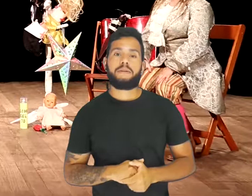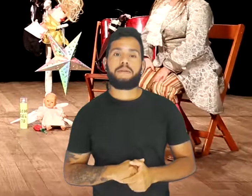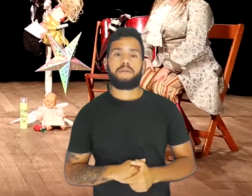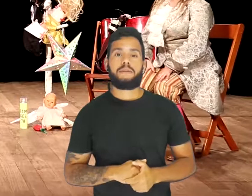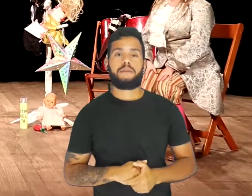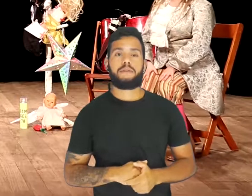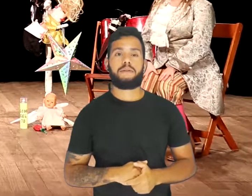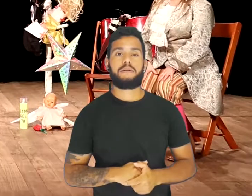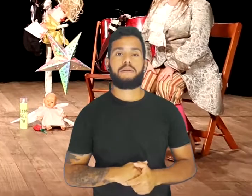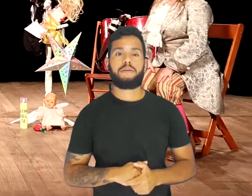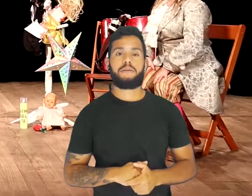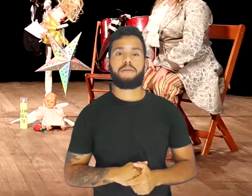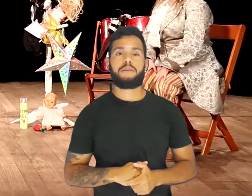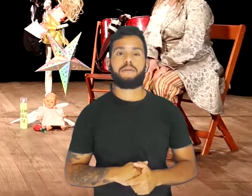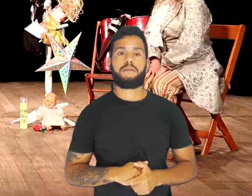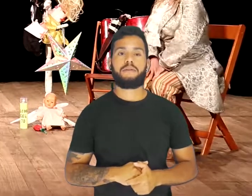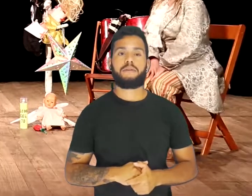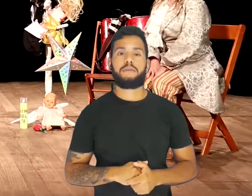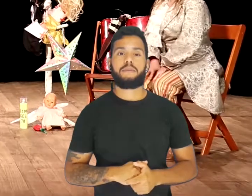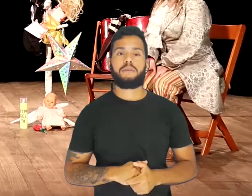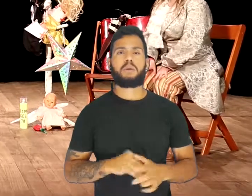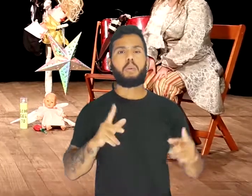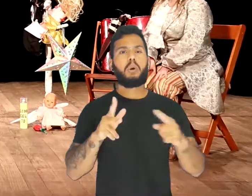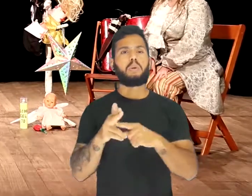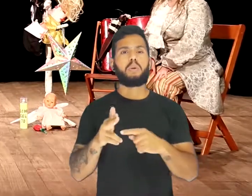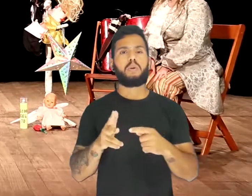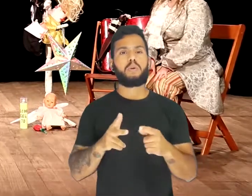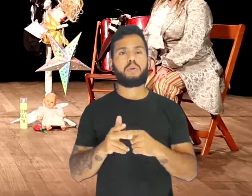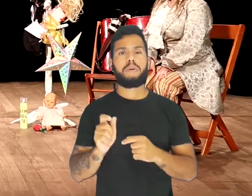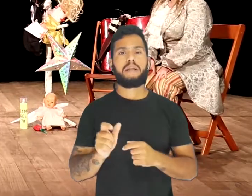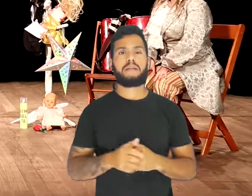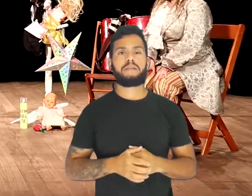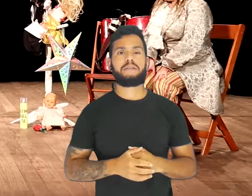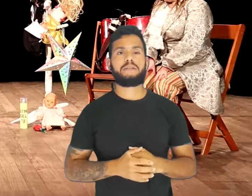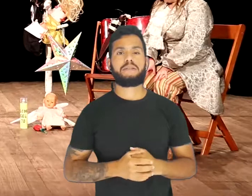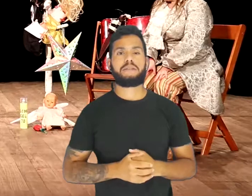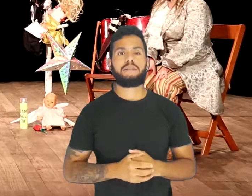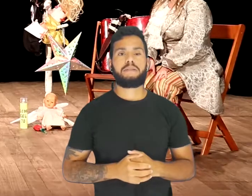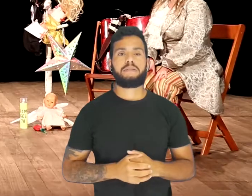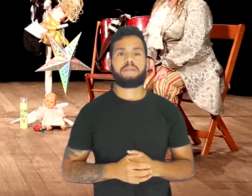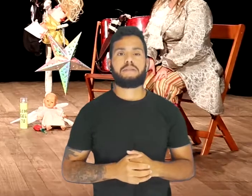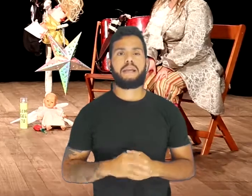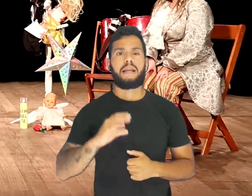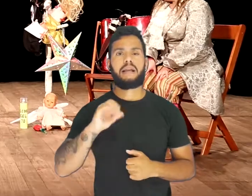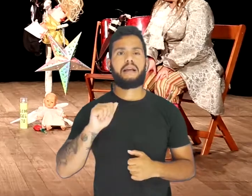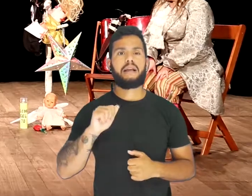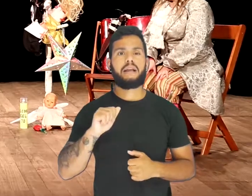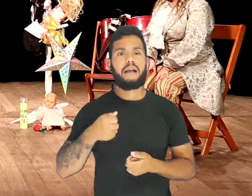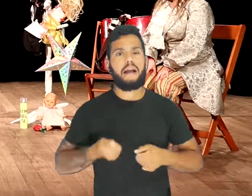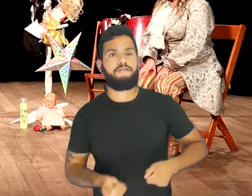anos 70. Vai. Tá. É, cortou. Cortou a